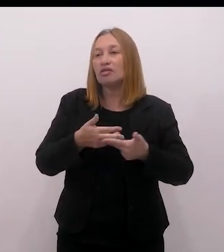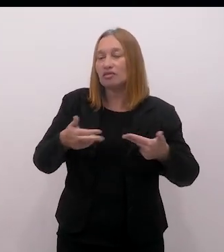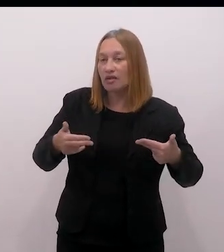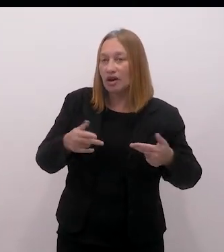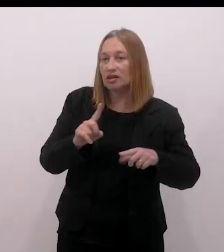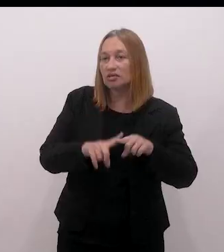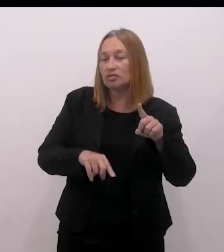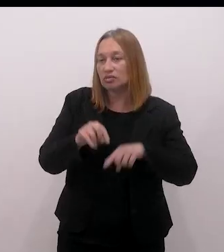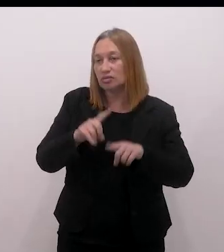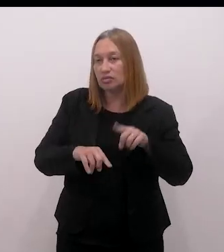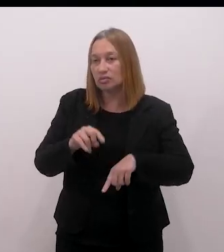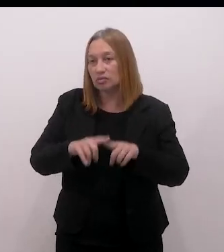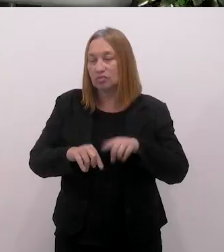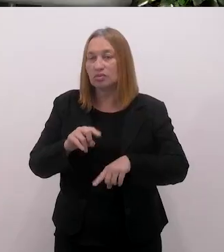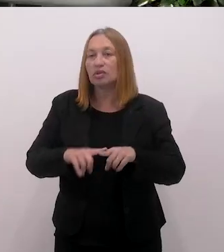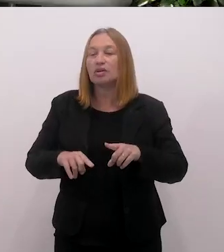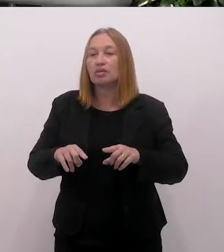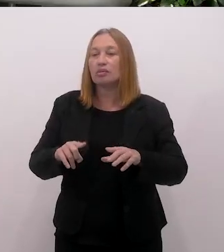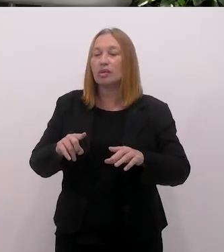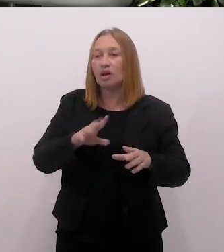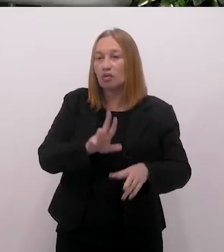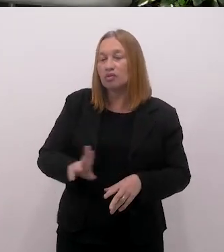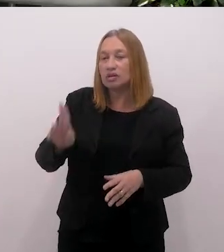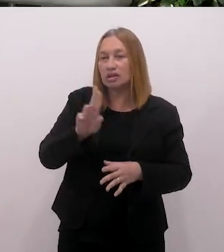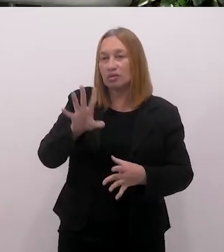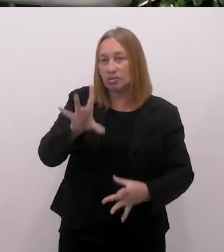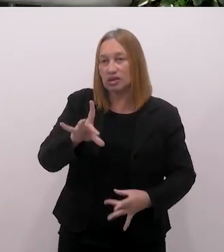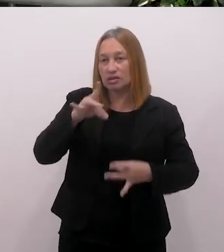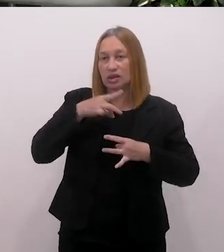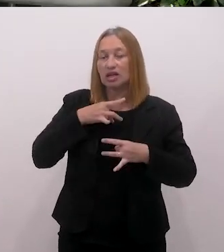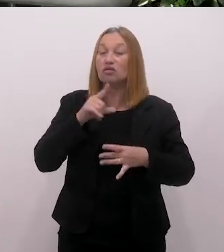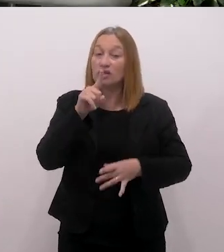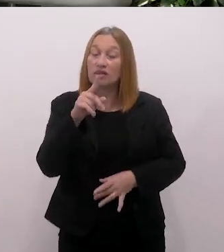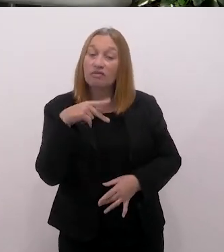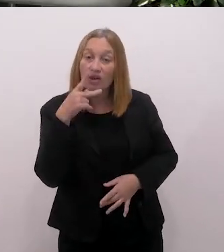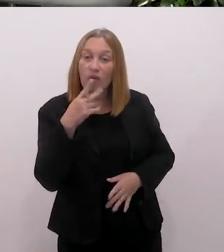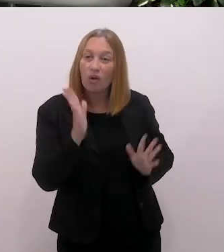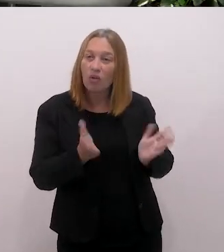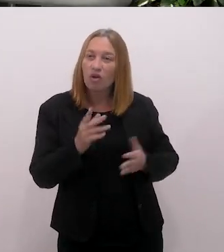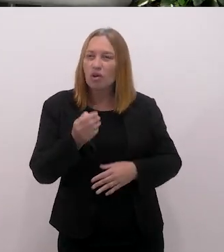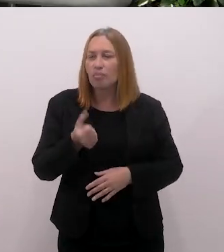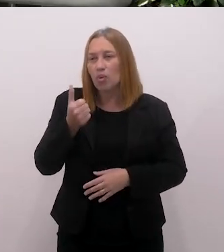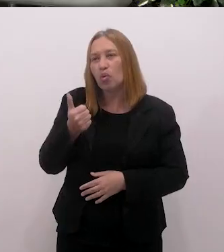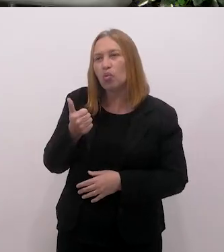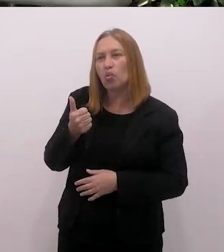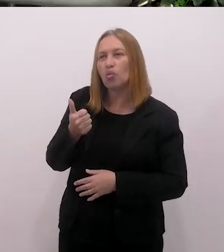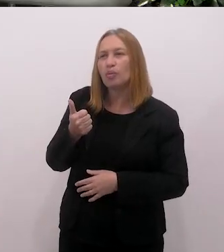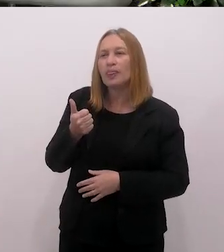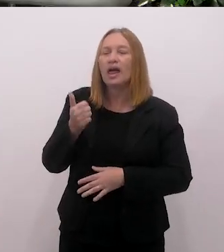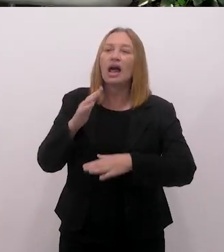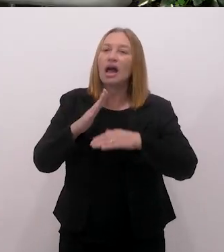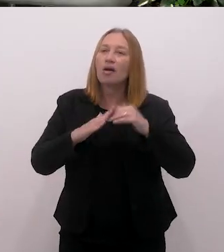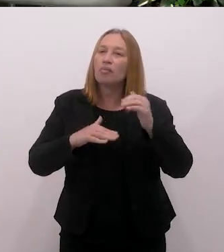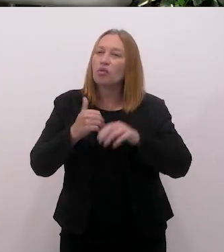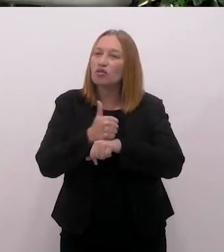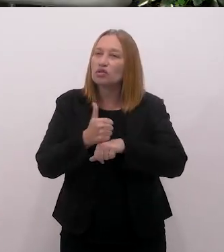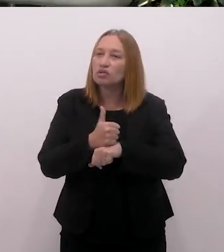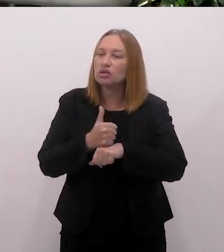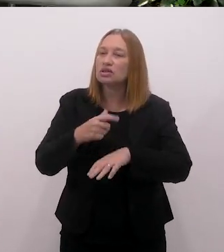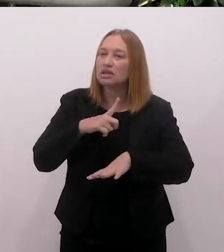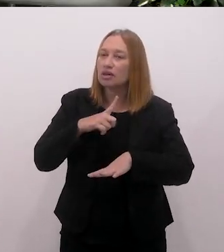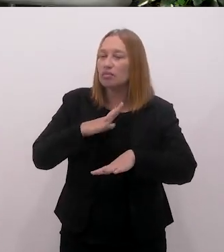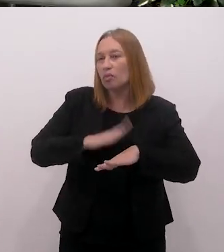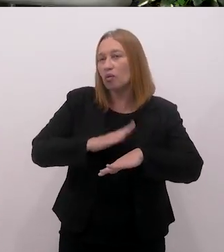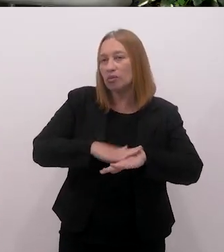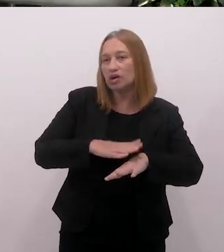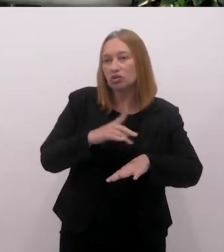ferramentas para você utilizar na hora que você vai criar um personagem. Então, acho que é de dentro para fora. Você comentou agora, há pouquinho, que a profissão tem muitos altos